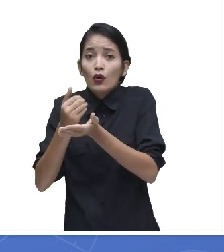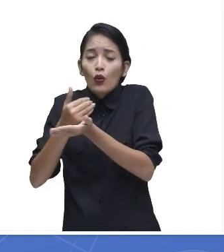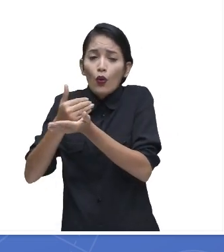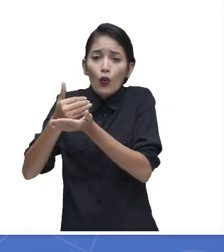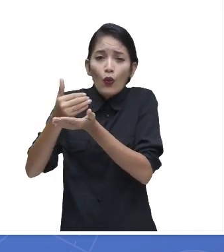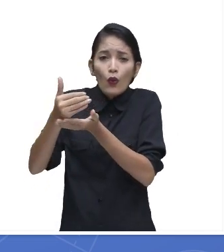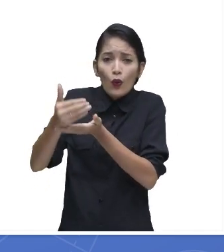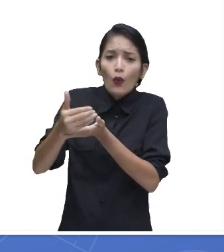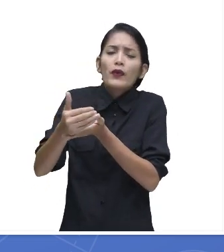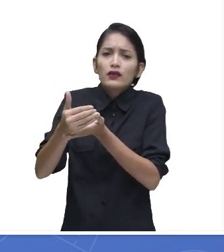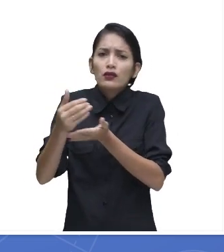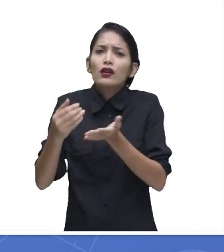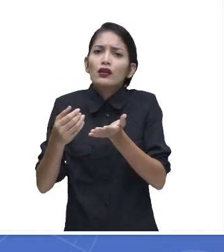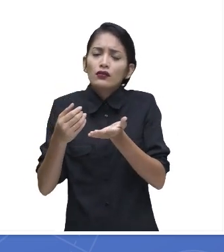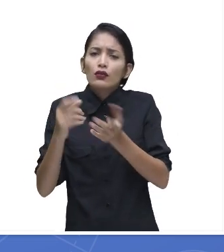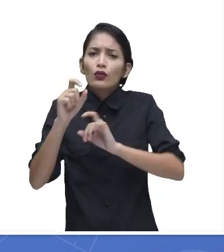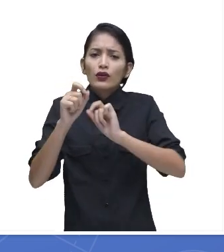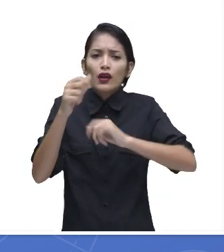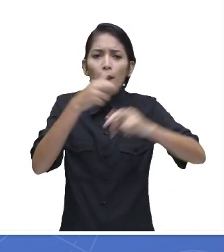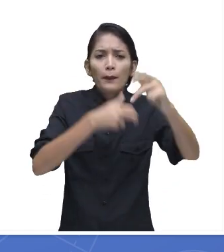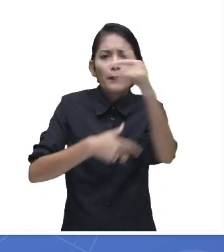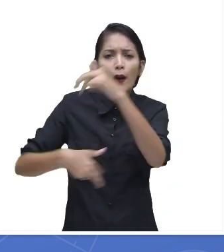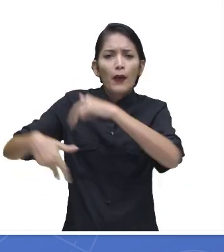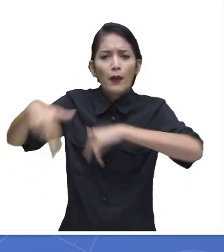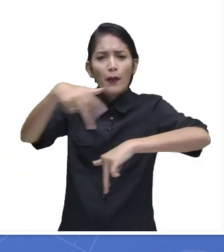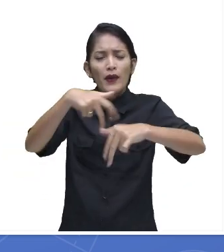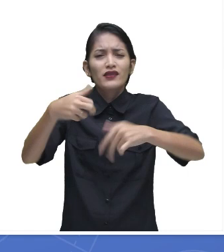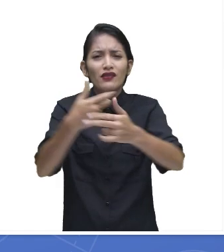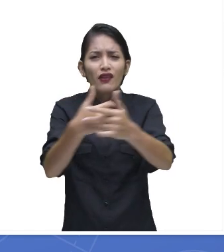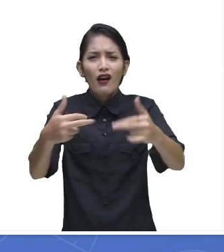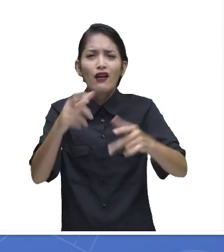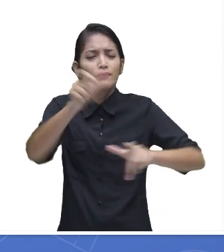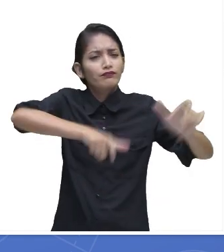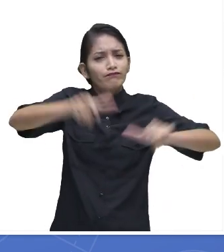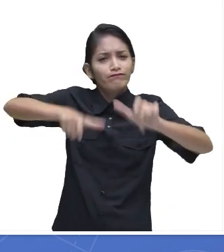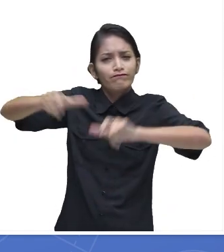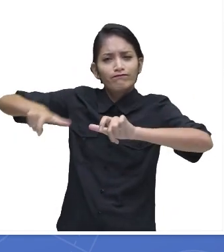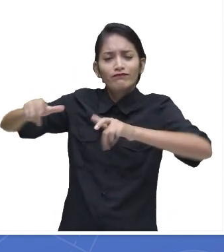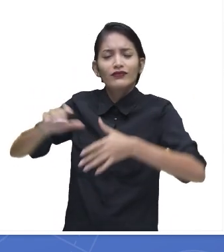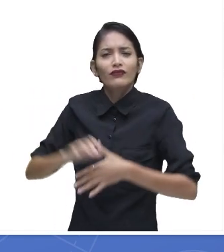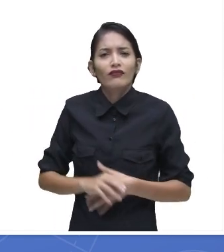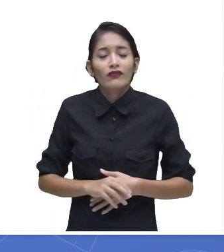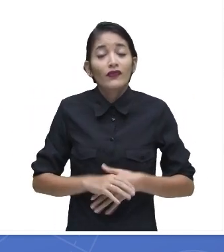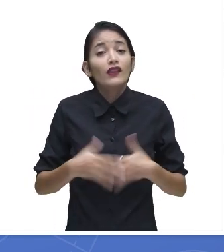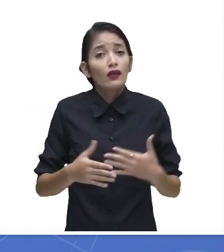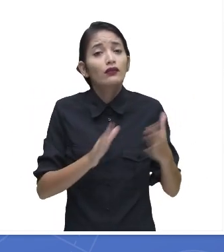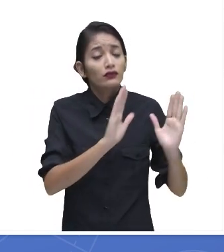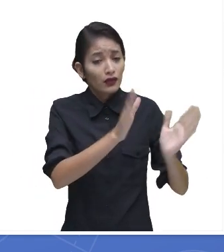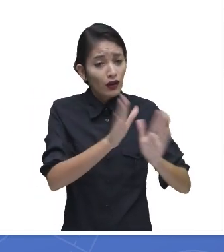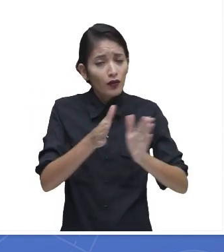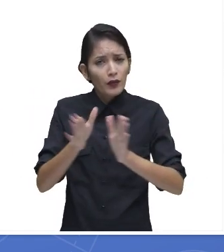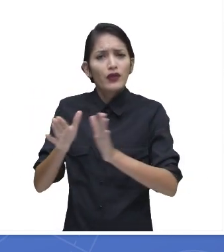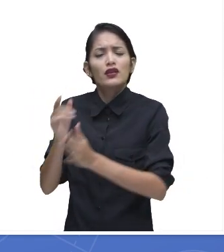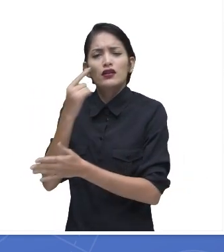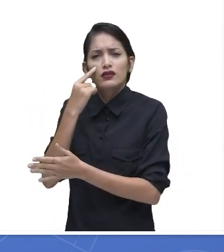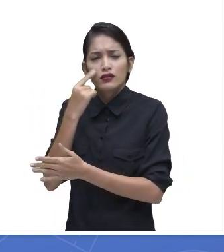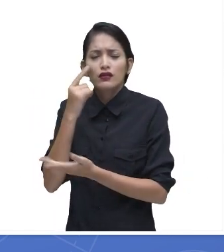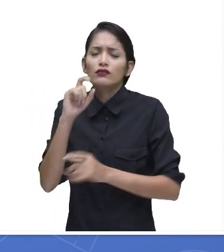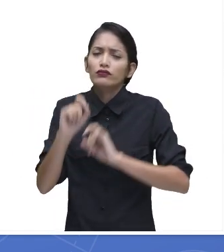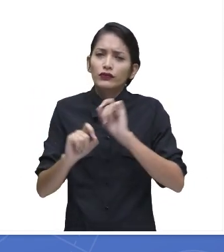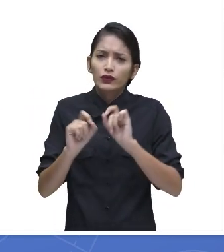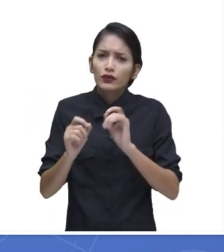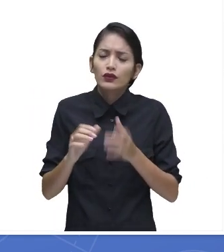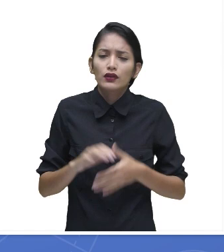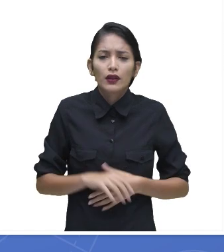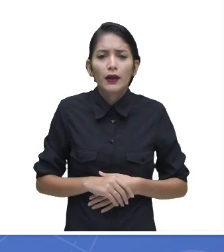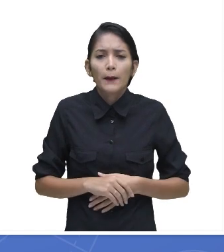formando aglomerações multimunicipais, que é aquele processo que a gente verificou na aula, né, que é a conurbação, que